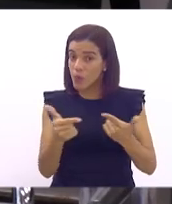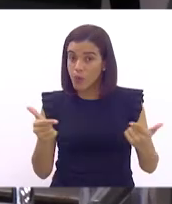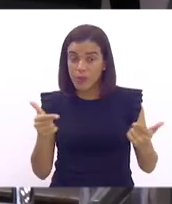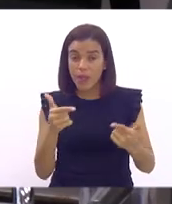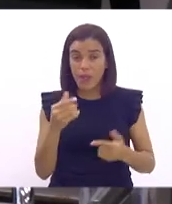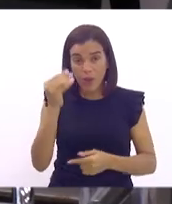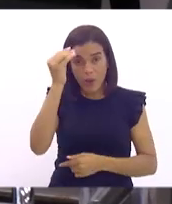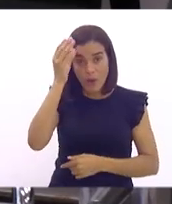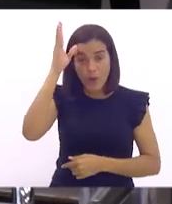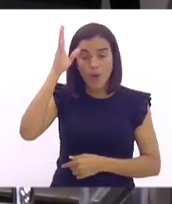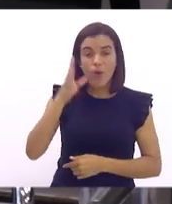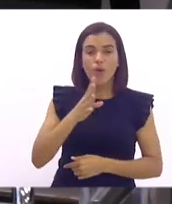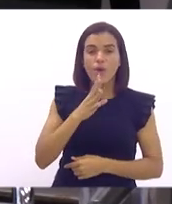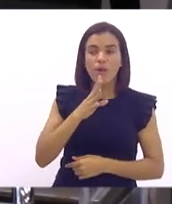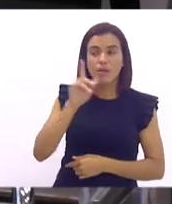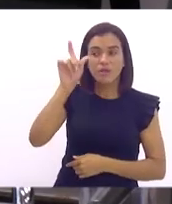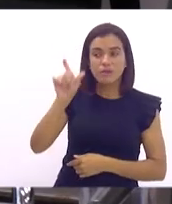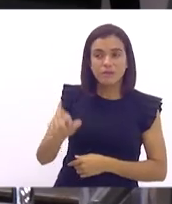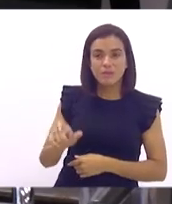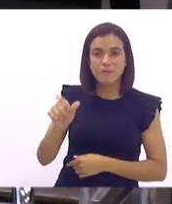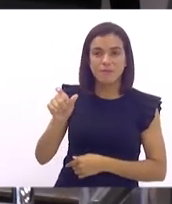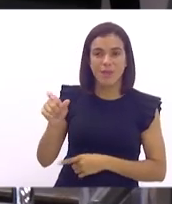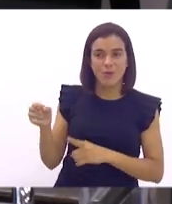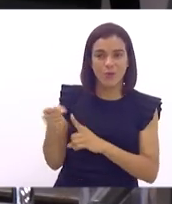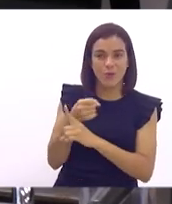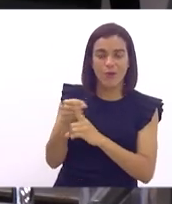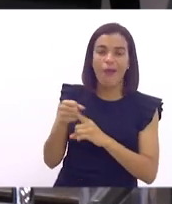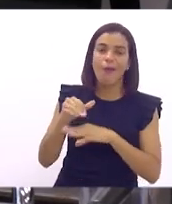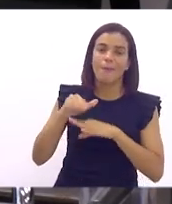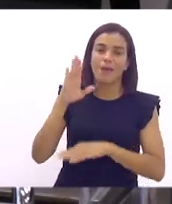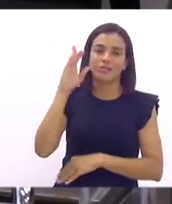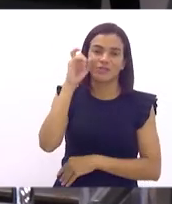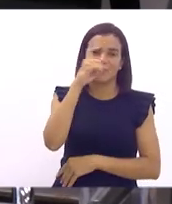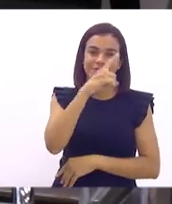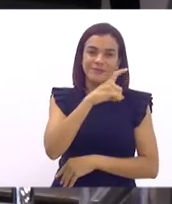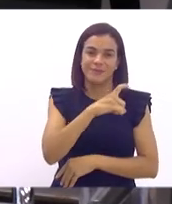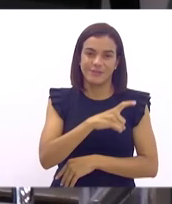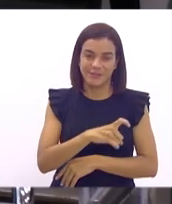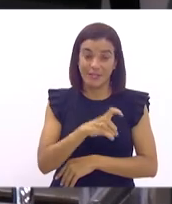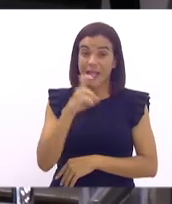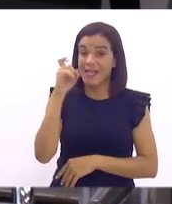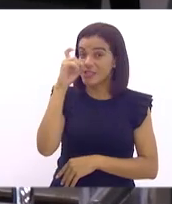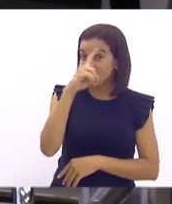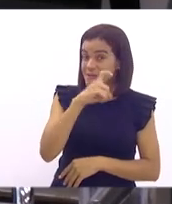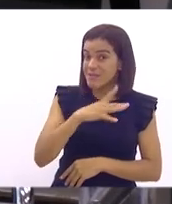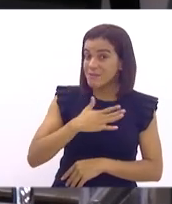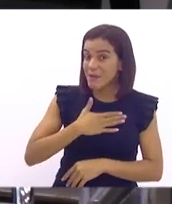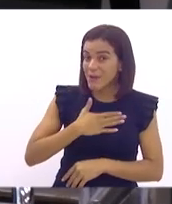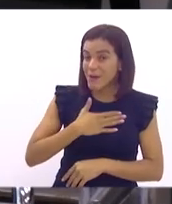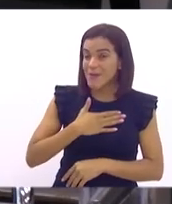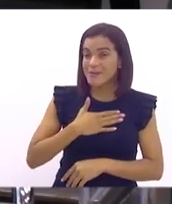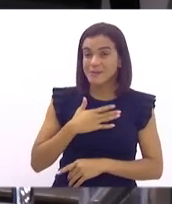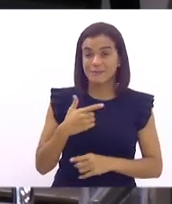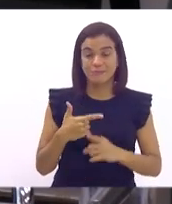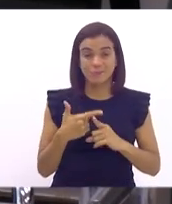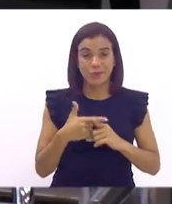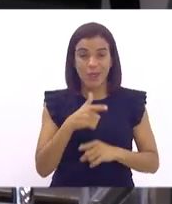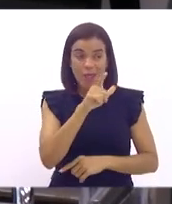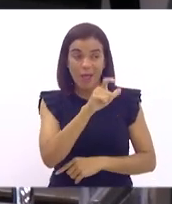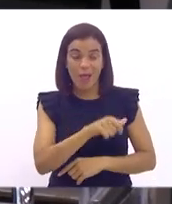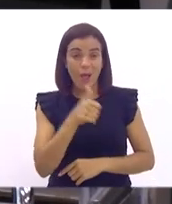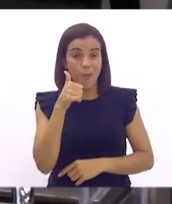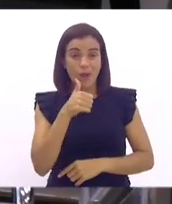conhece o agressor, isso é ainda mais difícil. Então, isso é difícil para nós, porque aquela mulher não